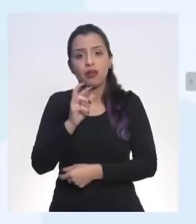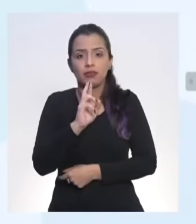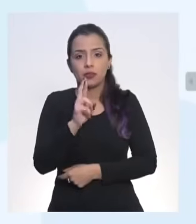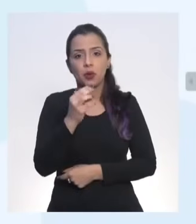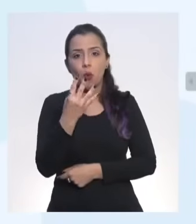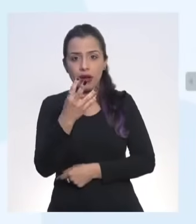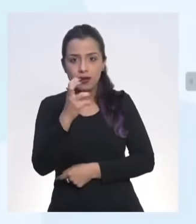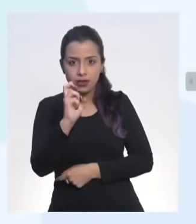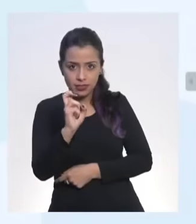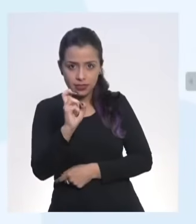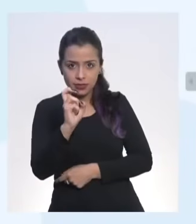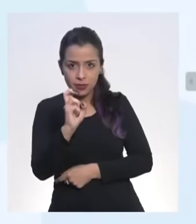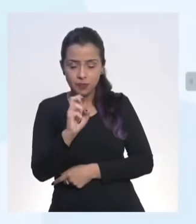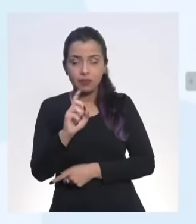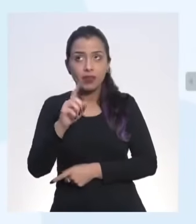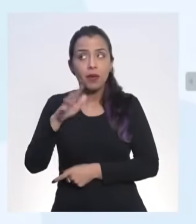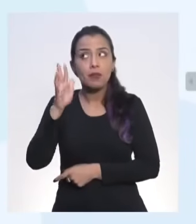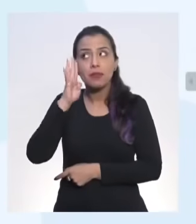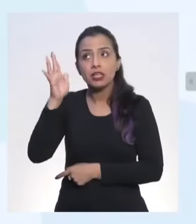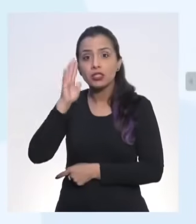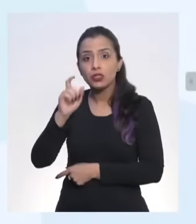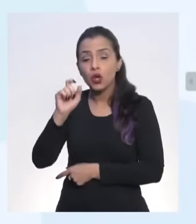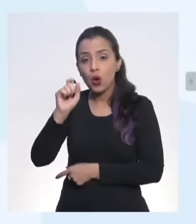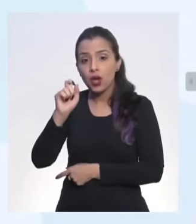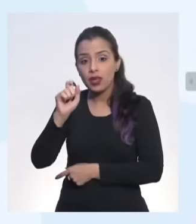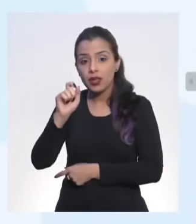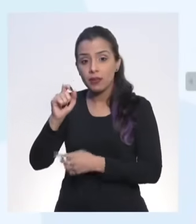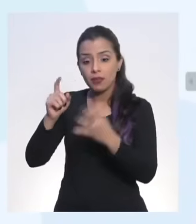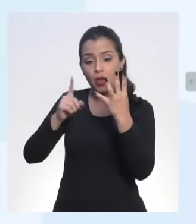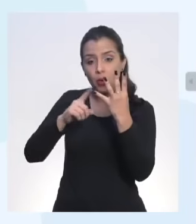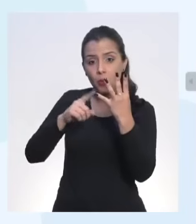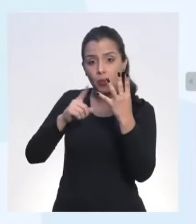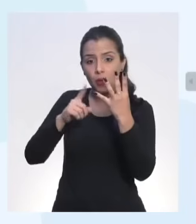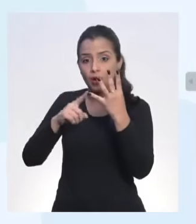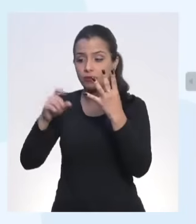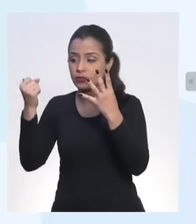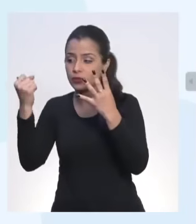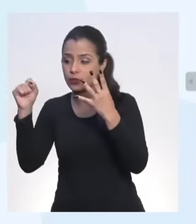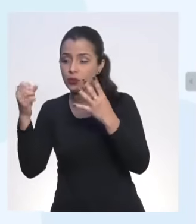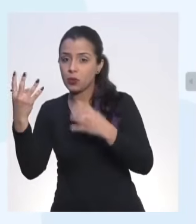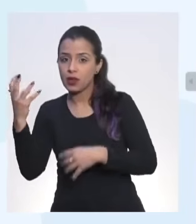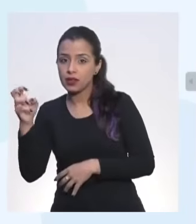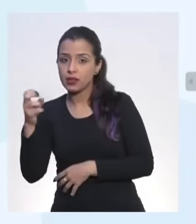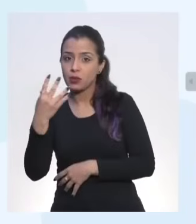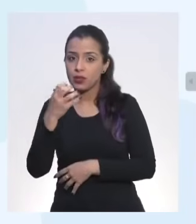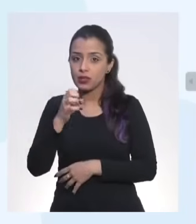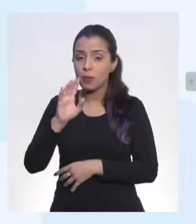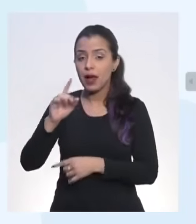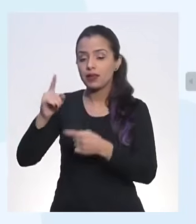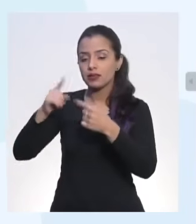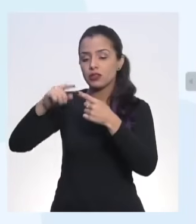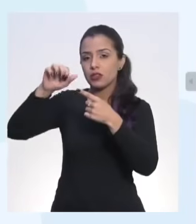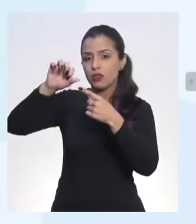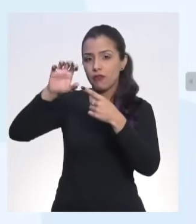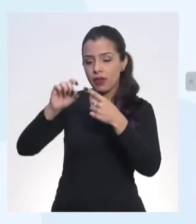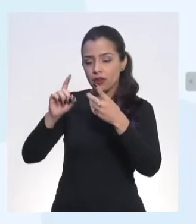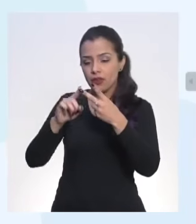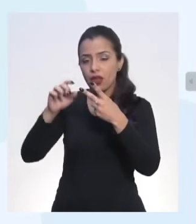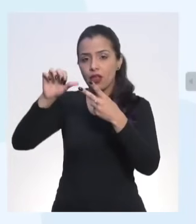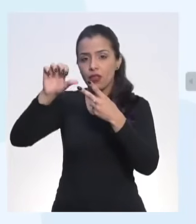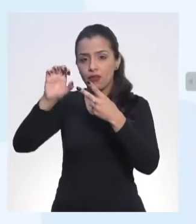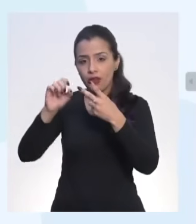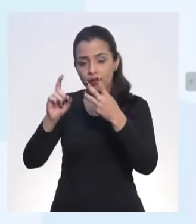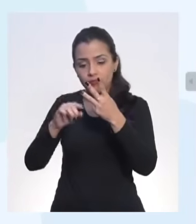Certo. Uma ideia que eu posso fazer é somar. Então, eu vou somando todos os valores, 90 mais 90 e assim por diante, mais o 45